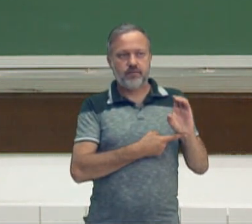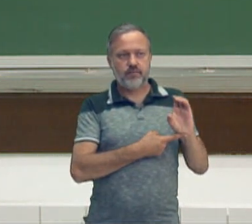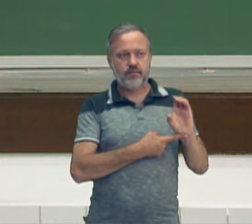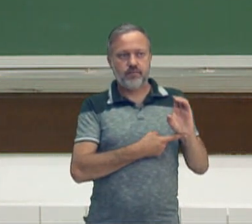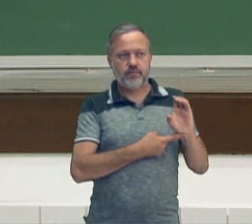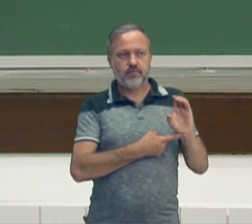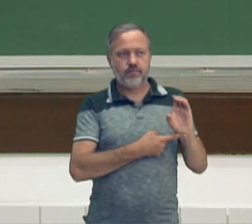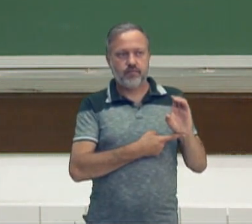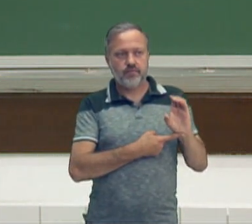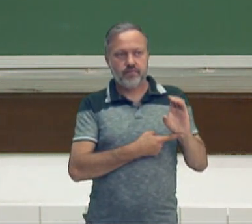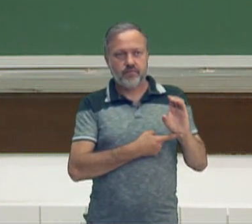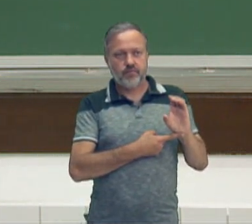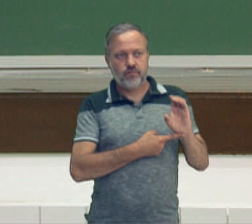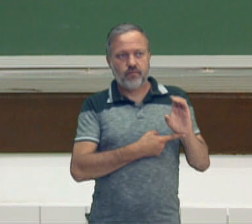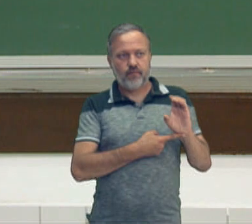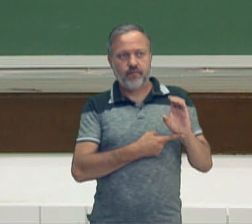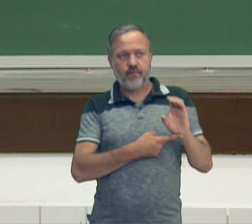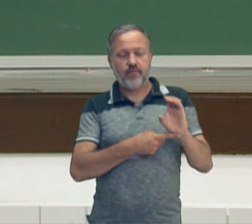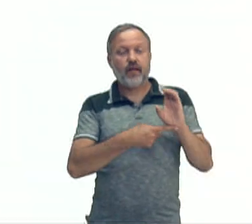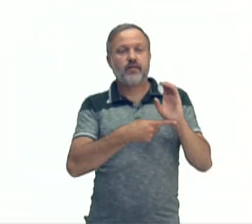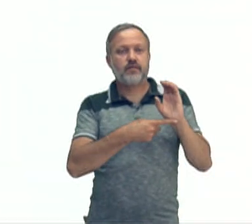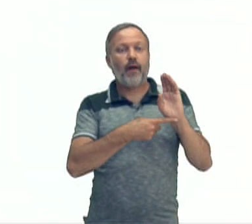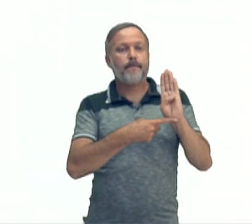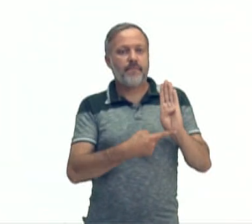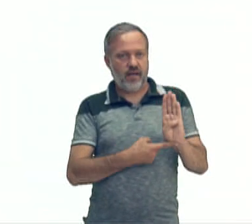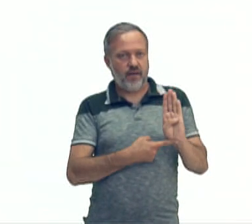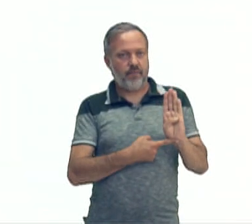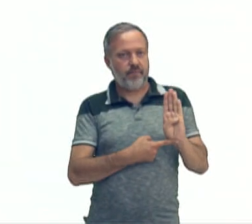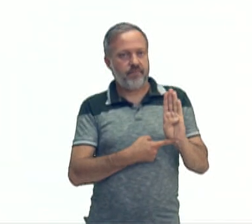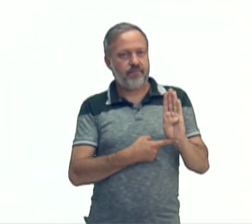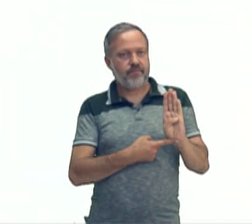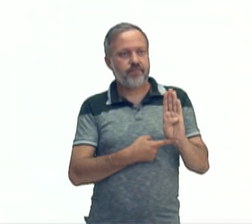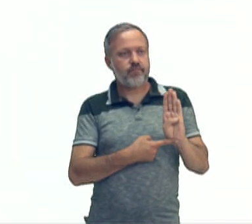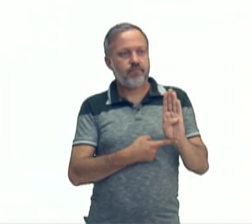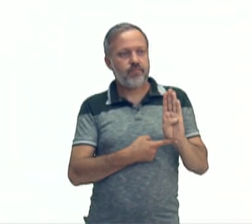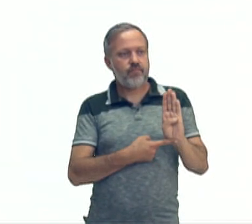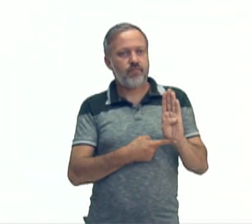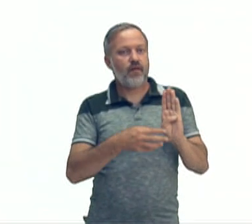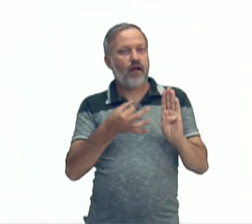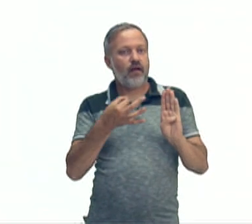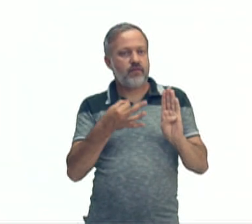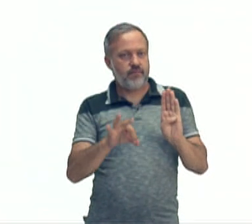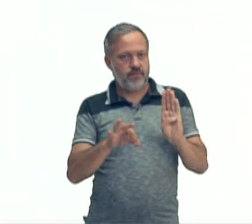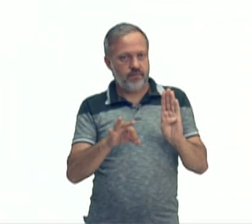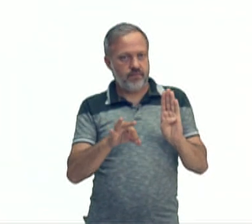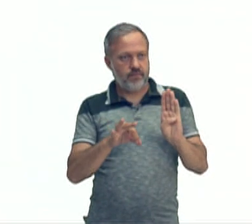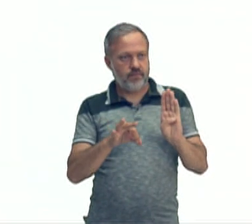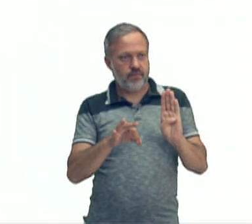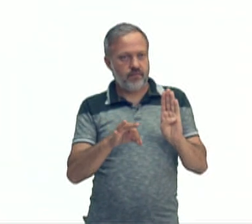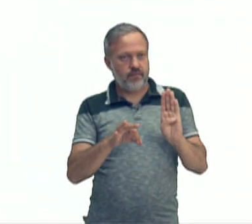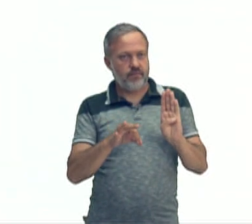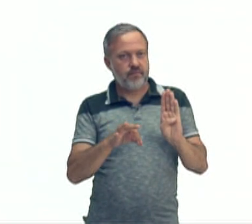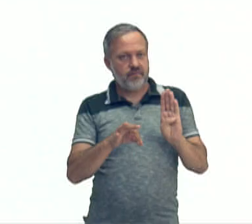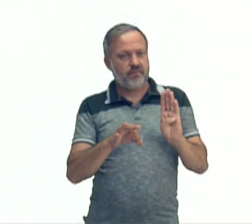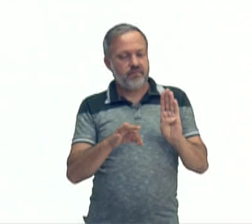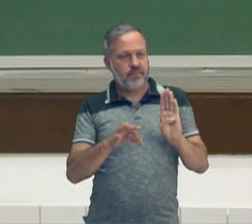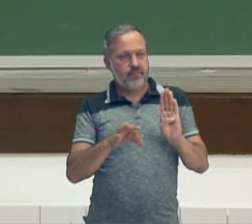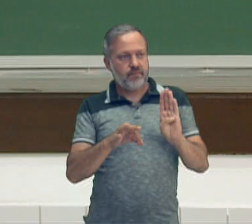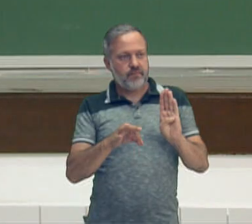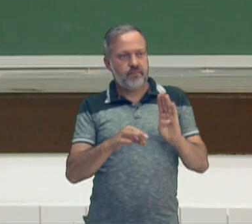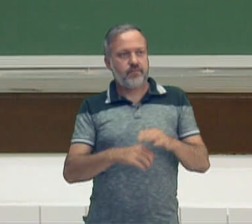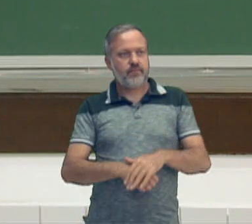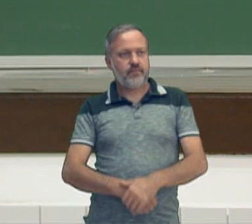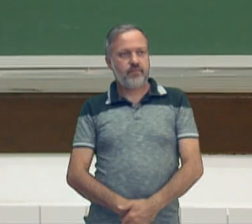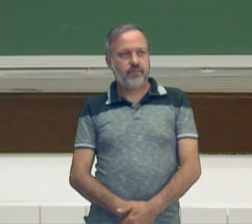Você deve ter respondido, com certeza, alternativa, letra B, né? De bonito, bacana, ela é